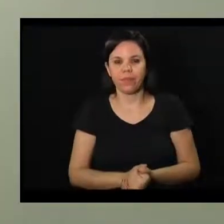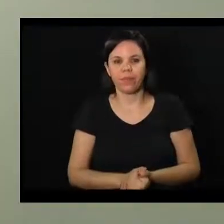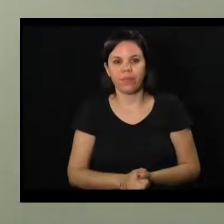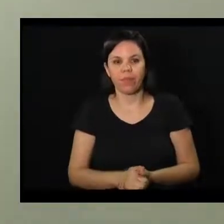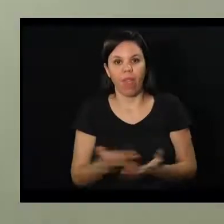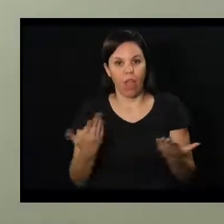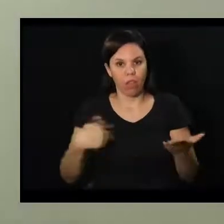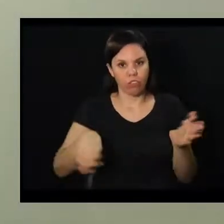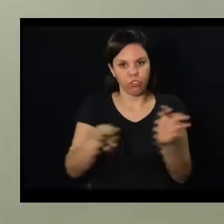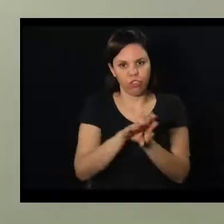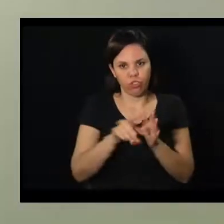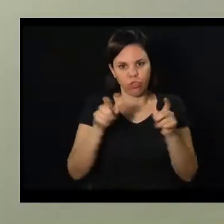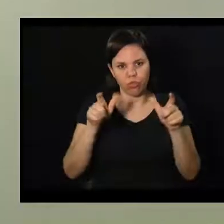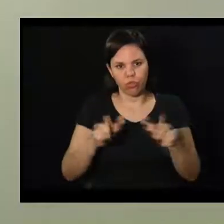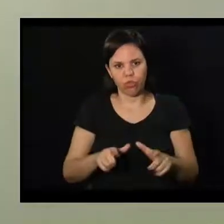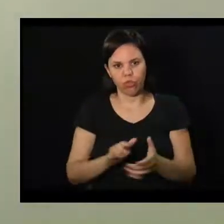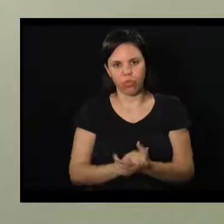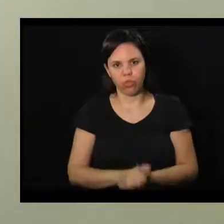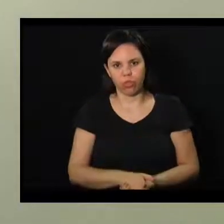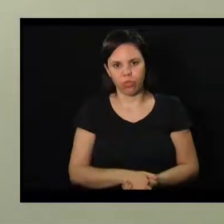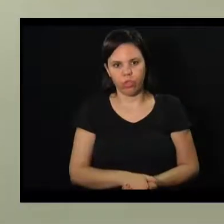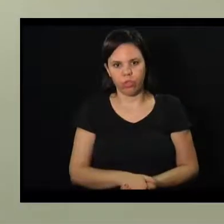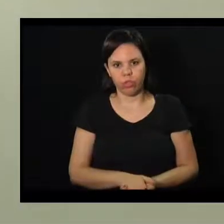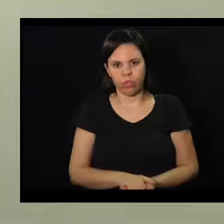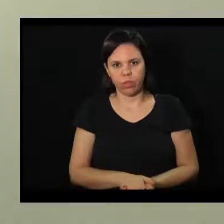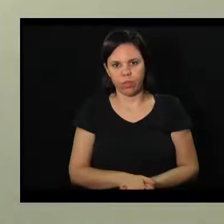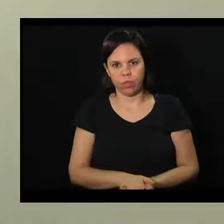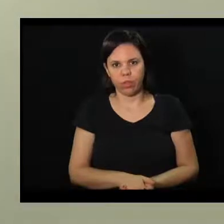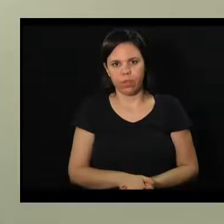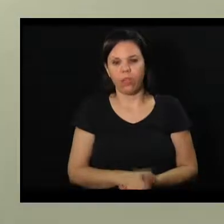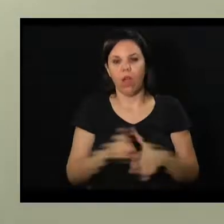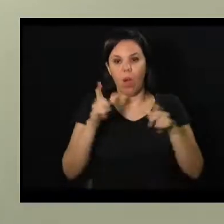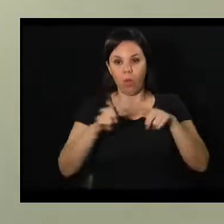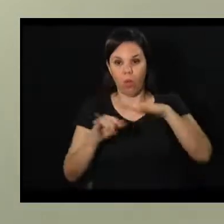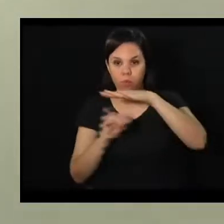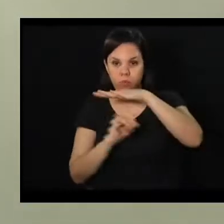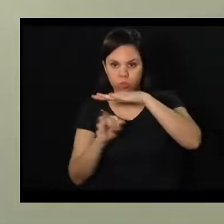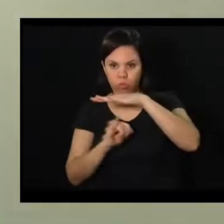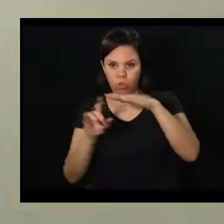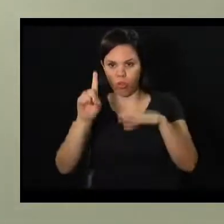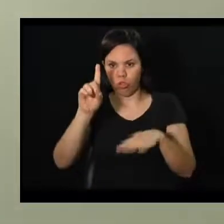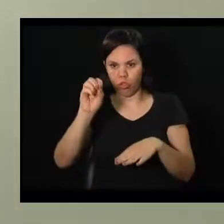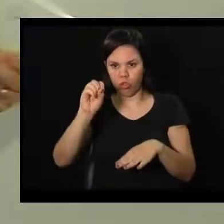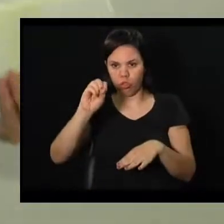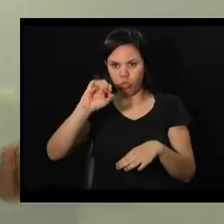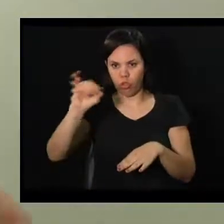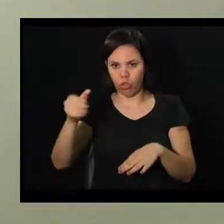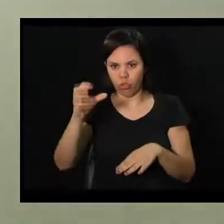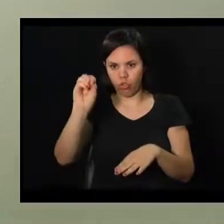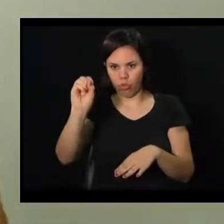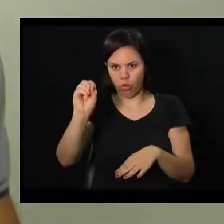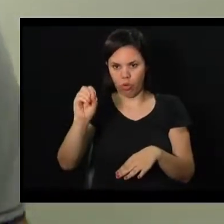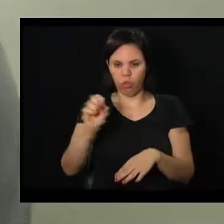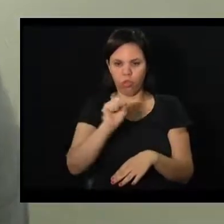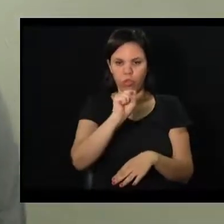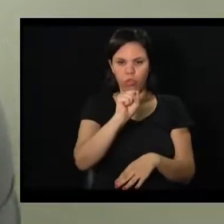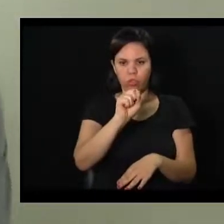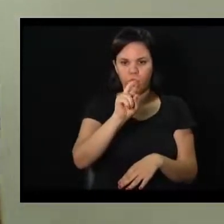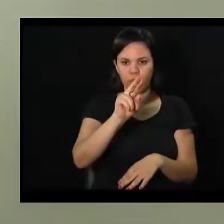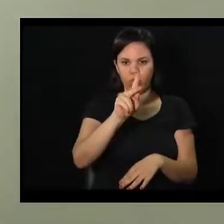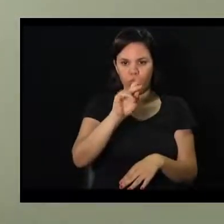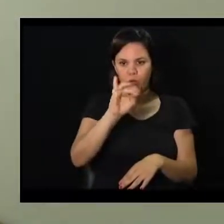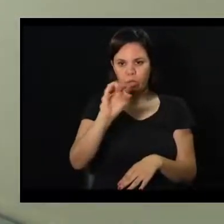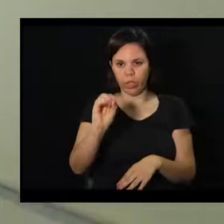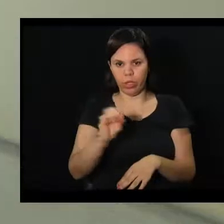gente acabou de chegar no dojo Sukio Mahikari e assim, é uma lei, todo mundo que chega aqui tem